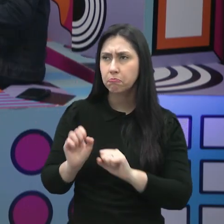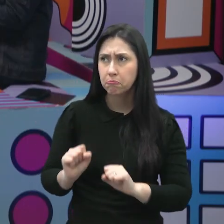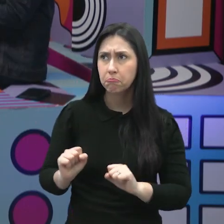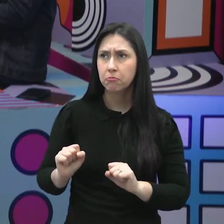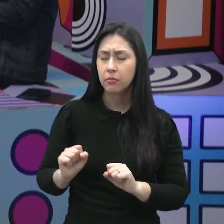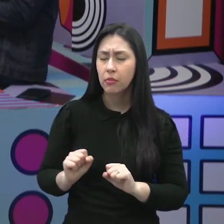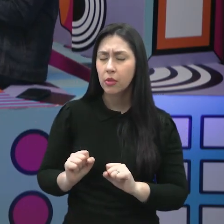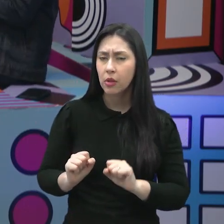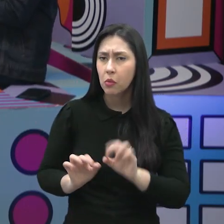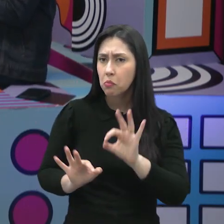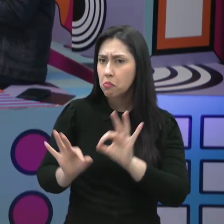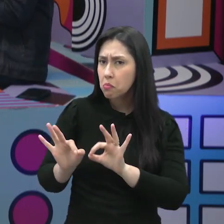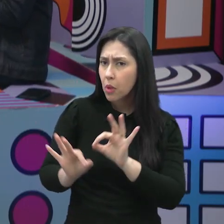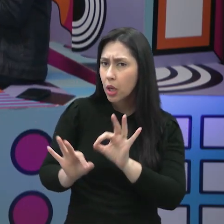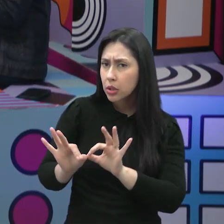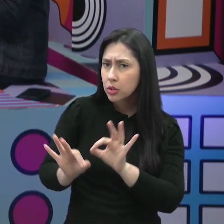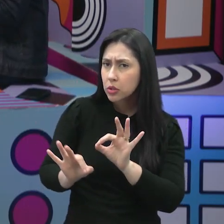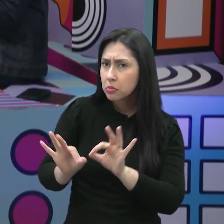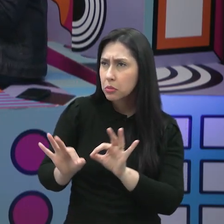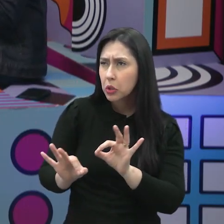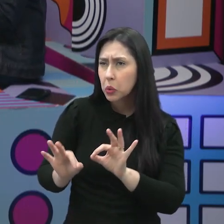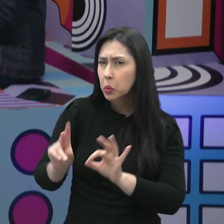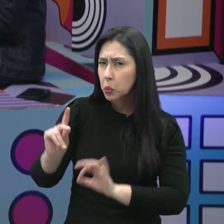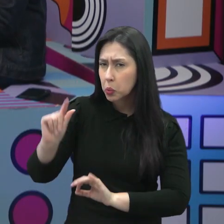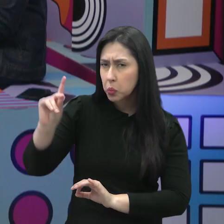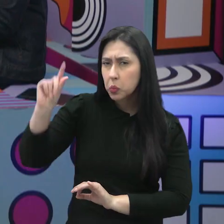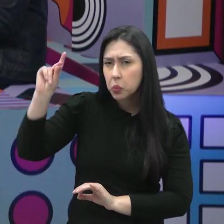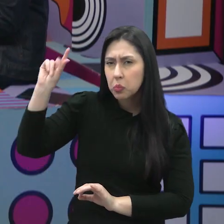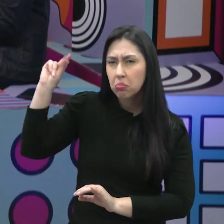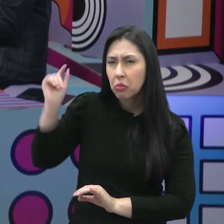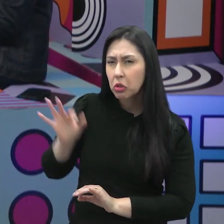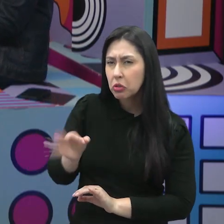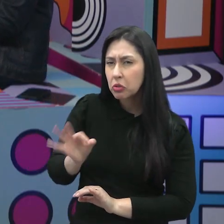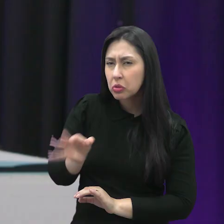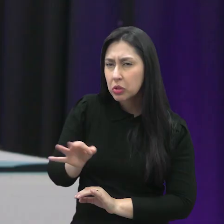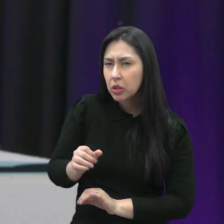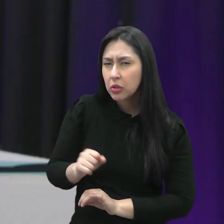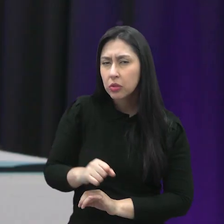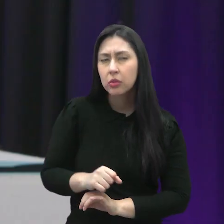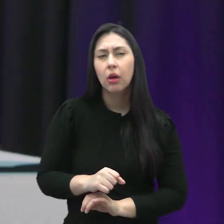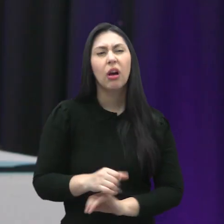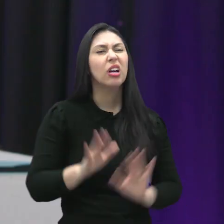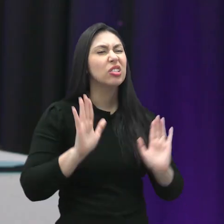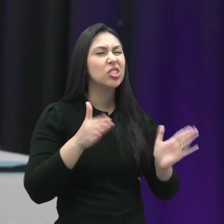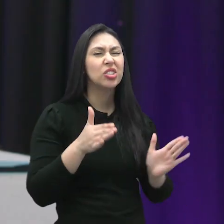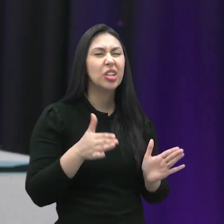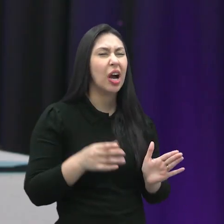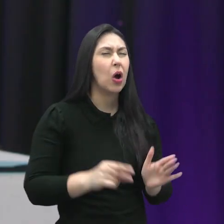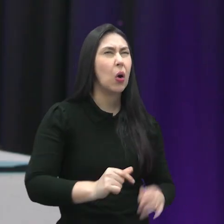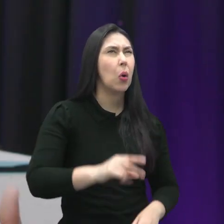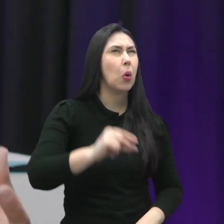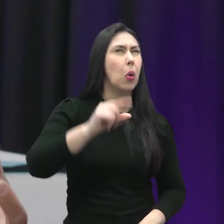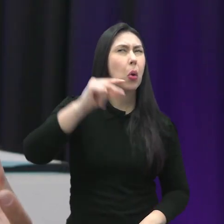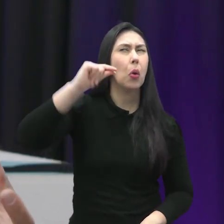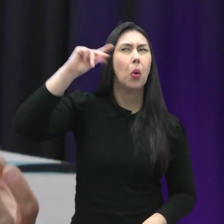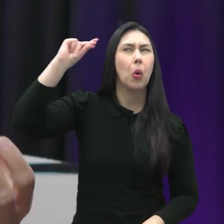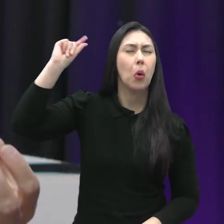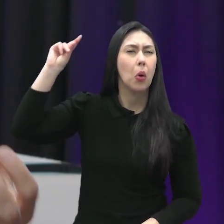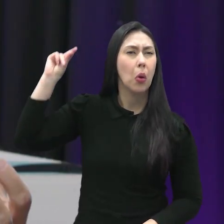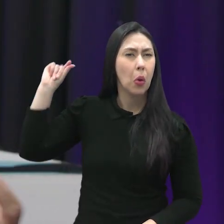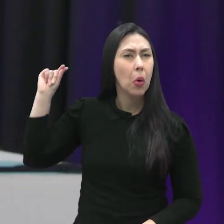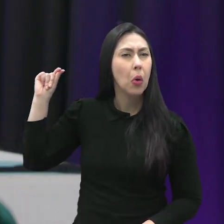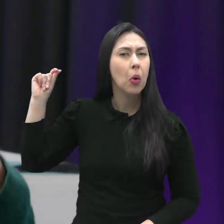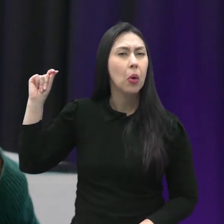É um procedimento razoavelmente antigo, já existe há quanto tempo? Sim, há séculos existe a vasectomia como maneira de